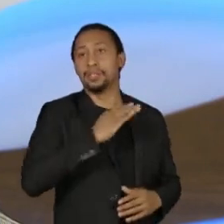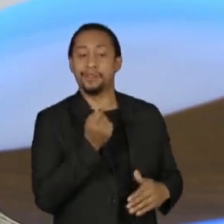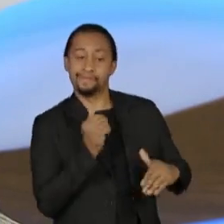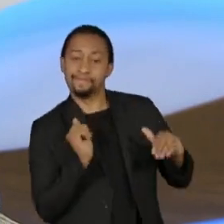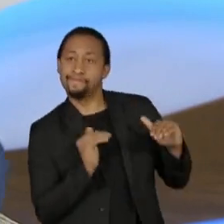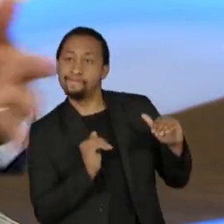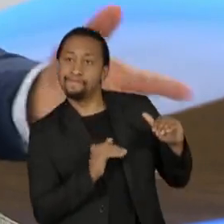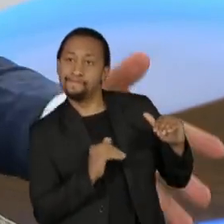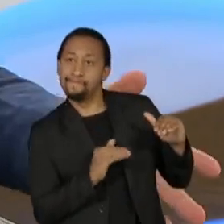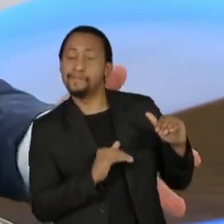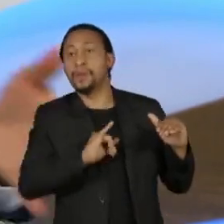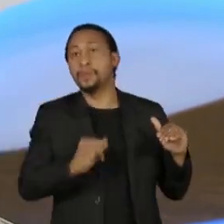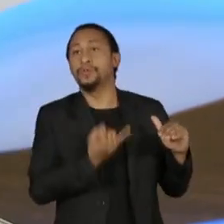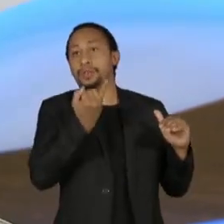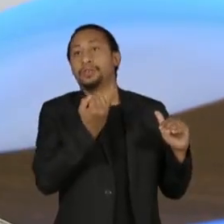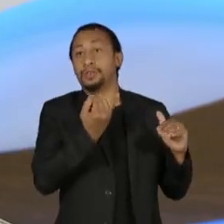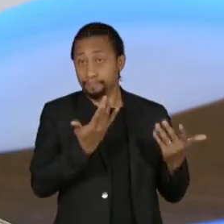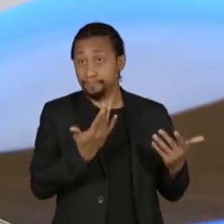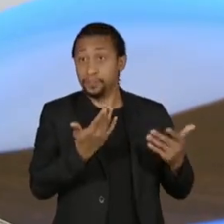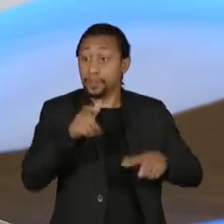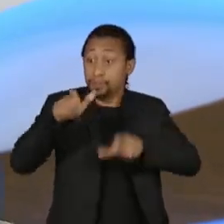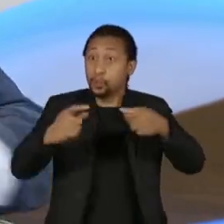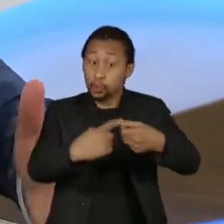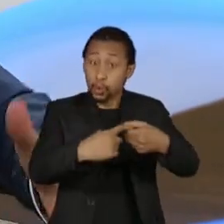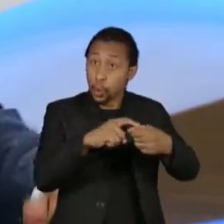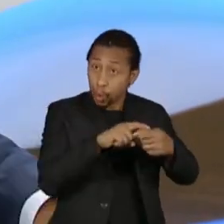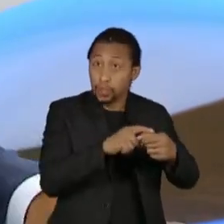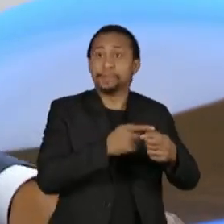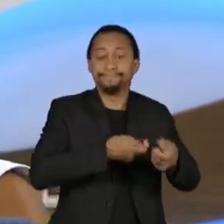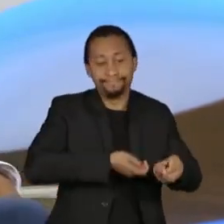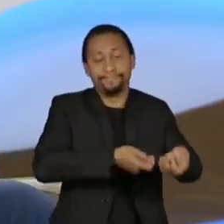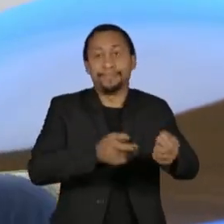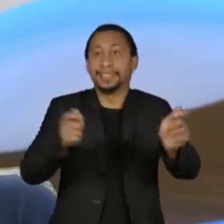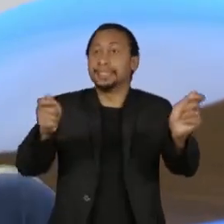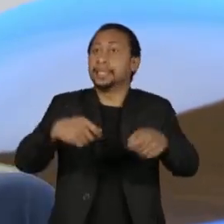de lucros e dividendos. É isso que está no projeto do senador Jean Paul. Vai ser a base, se Deus quiser.